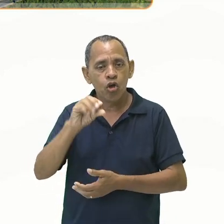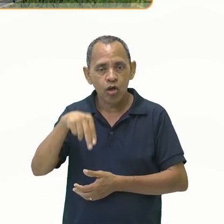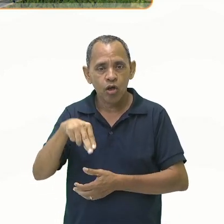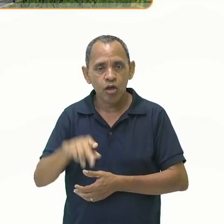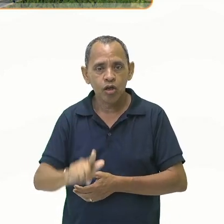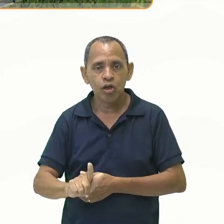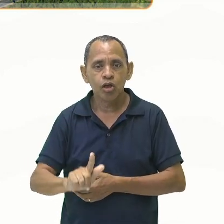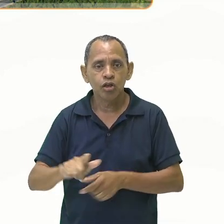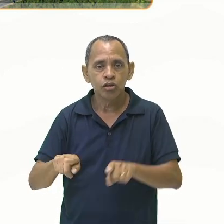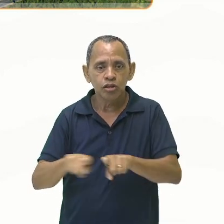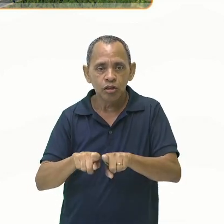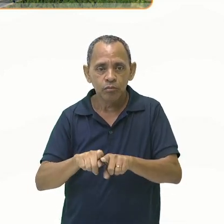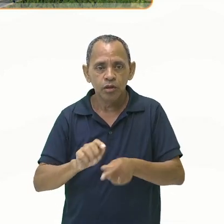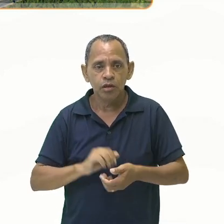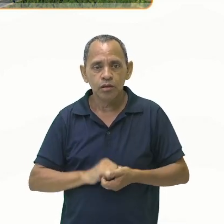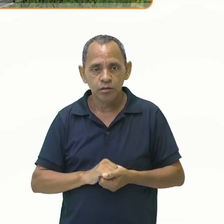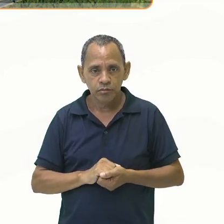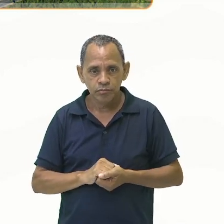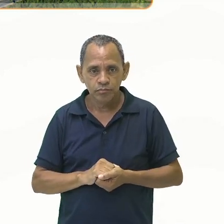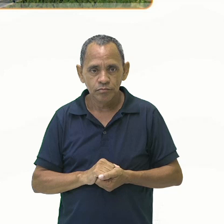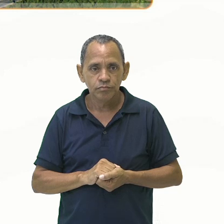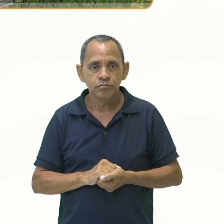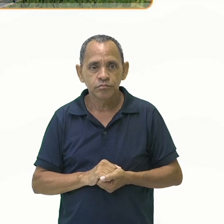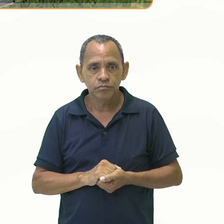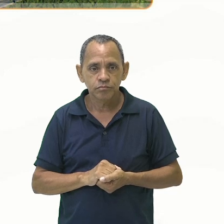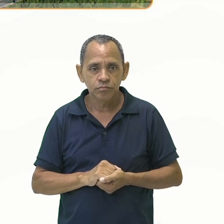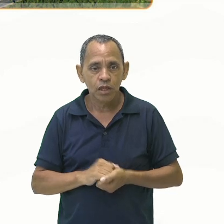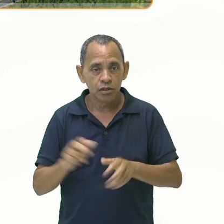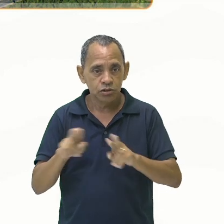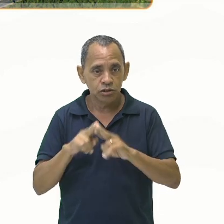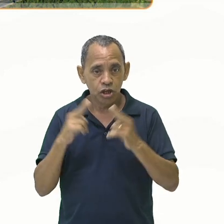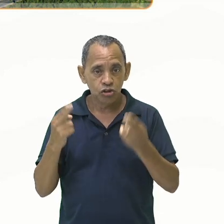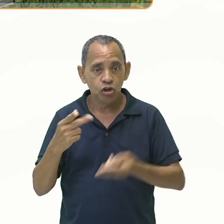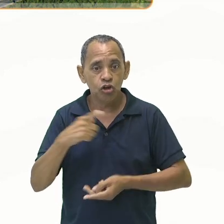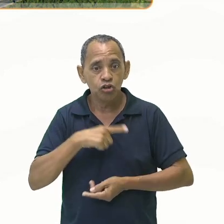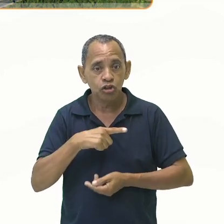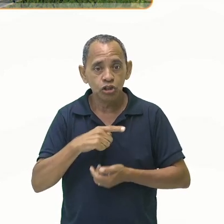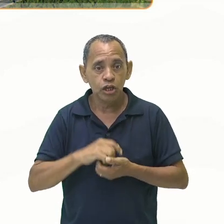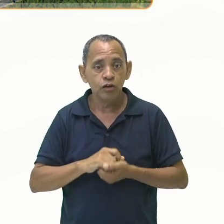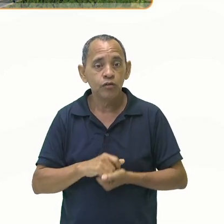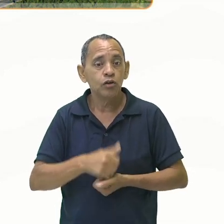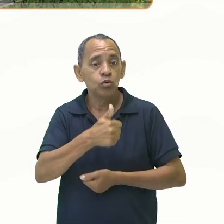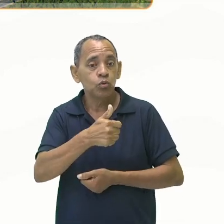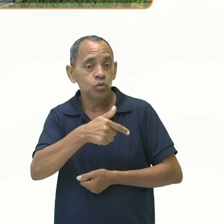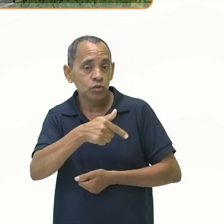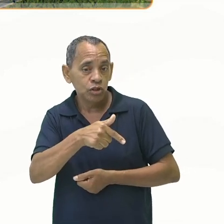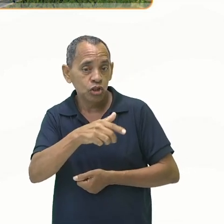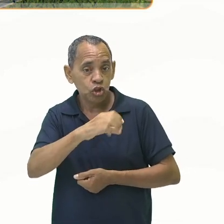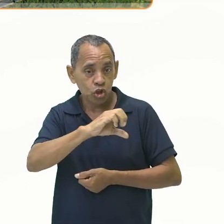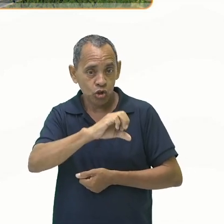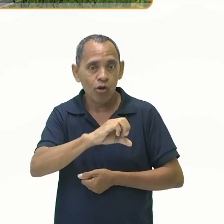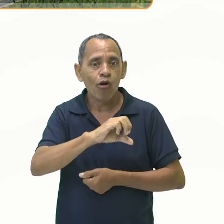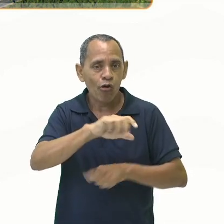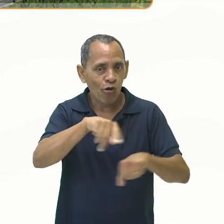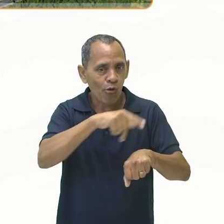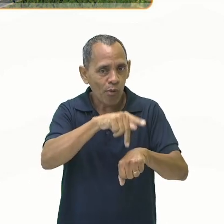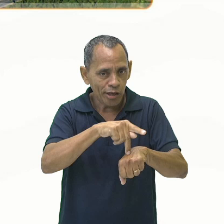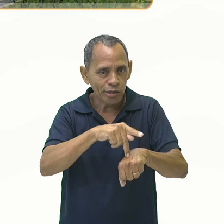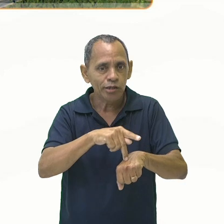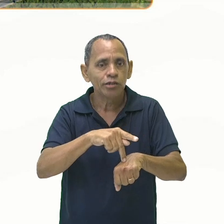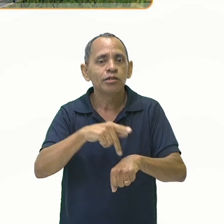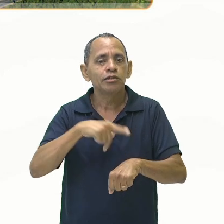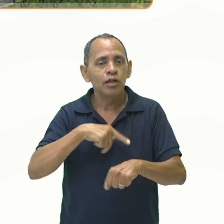questão que é importante. A partir da ECO 92, a gente tem ali uma série de documentos,